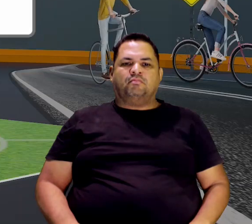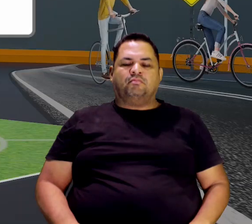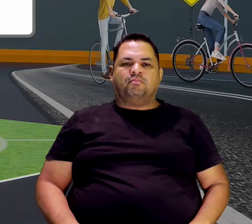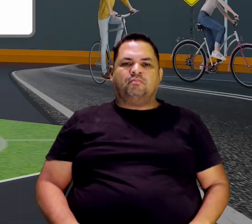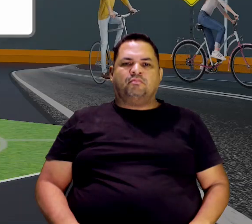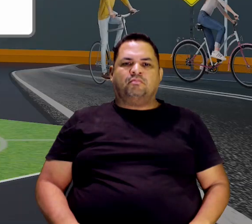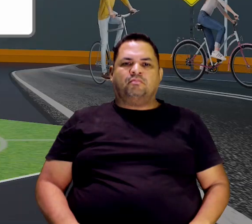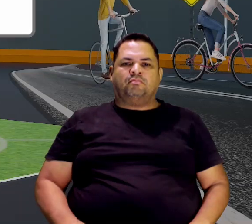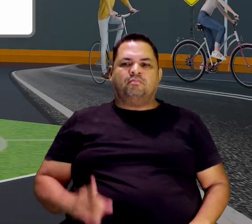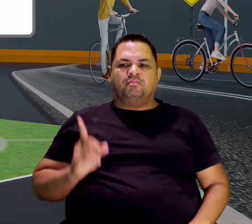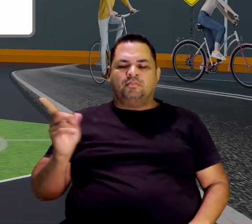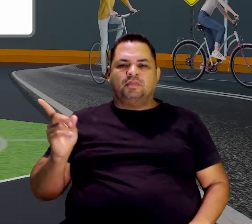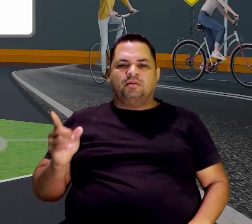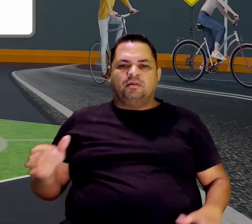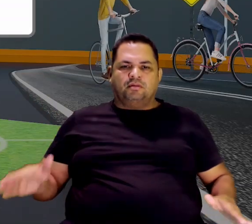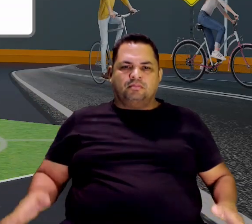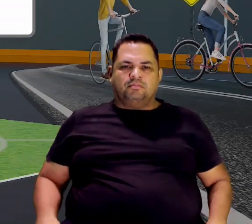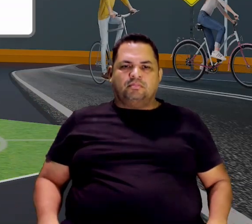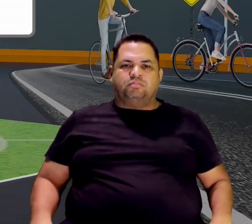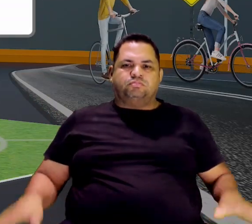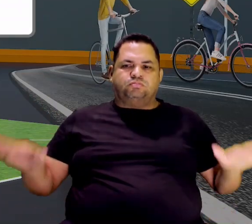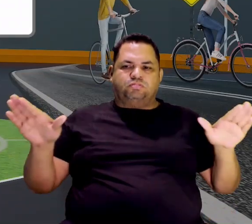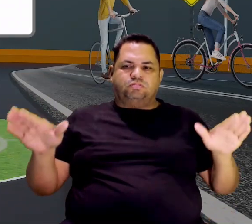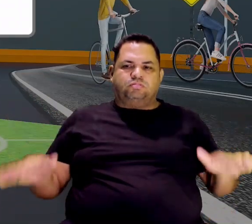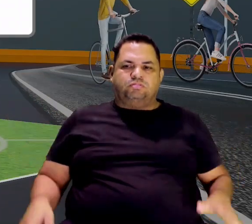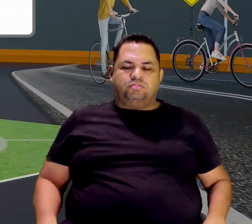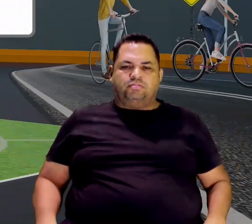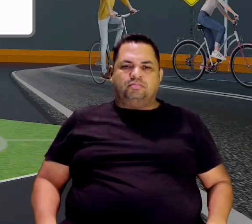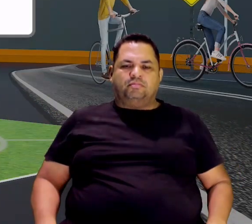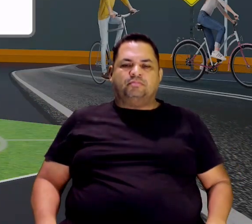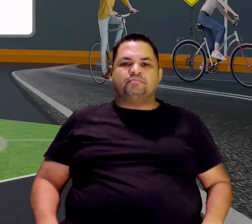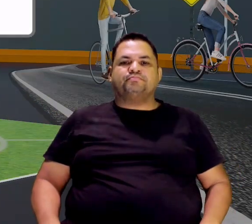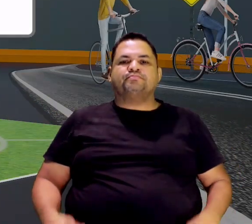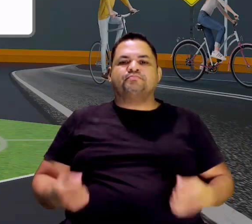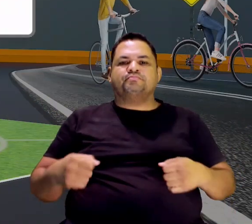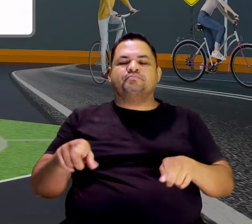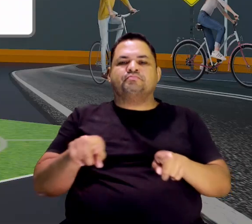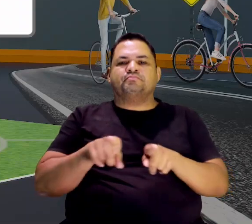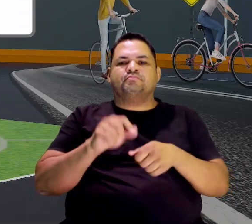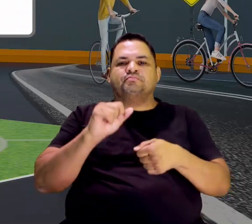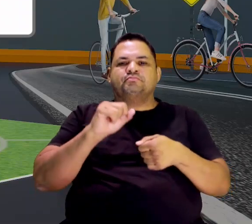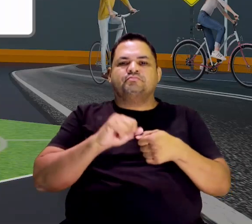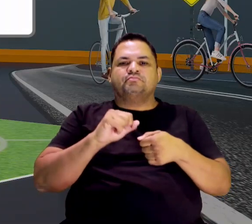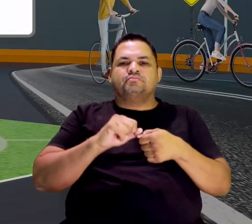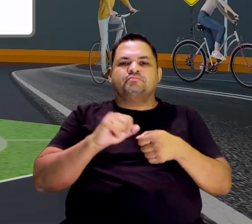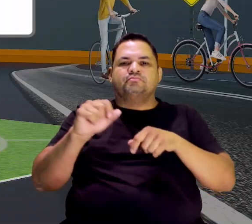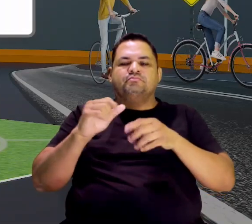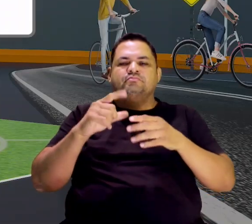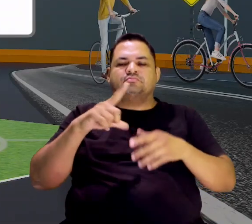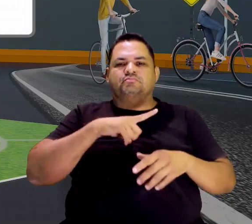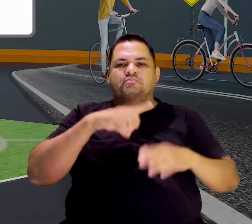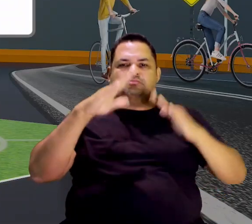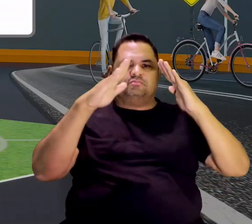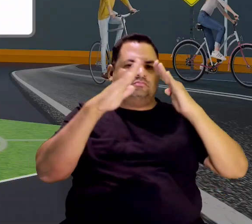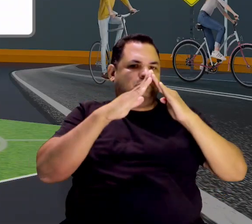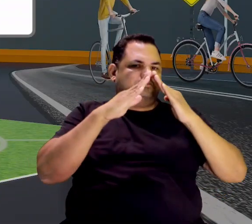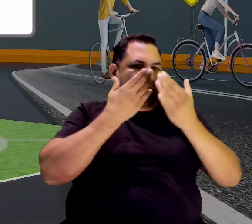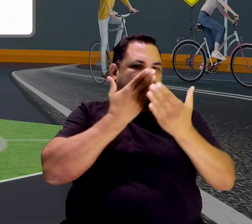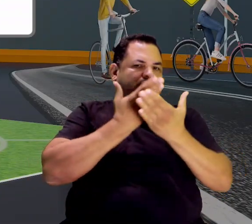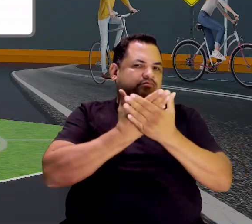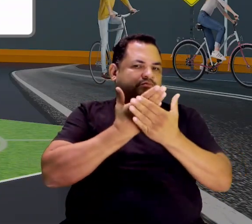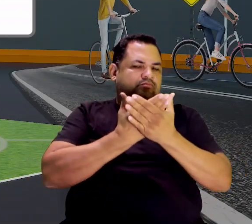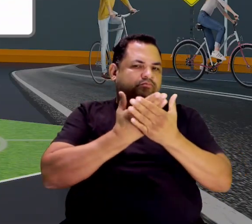trabalhar aí, eu já vou precisar de uma bola um pouco mais macia, né? Ah, prof, eu não tenho, aqui na escola não tem bola